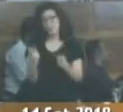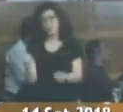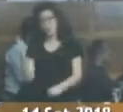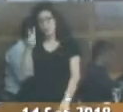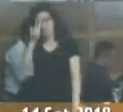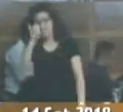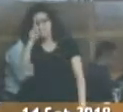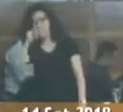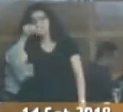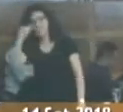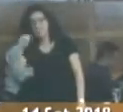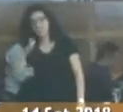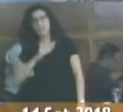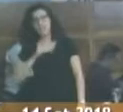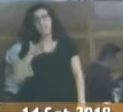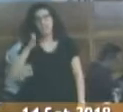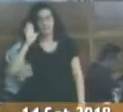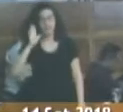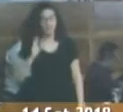grande. Tá?